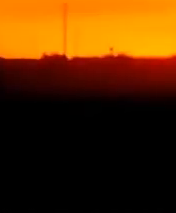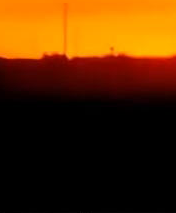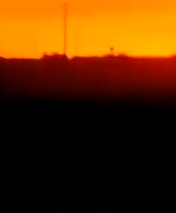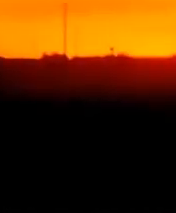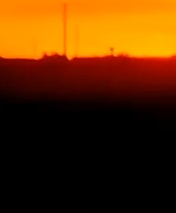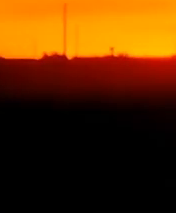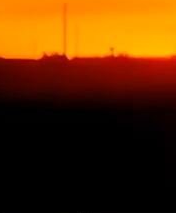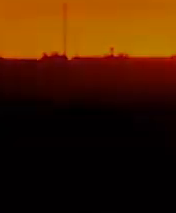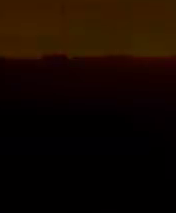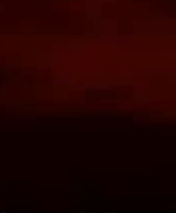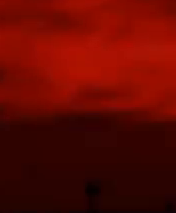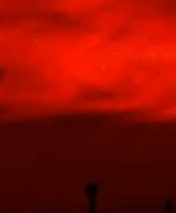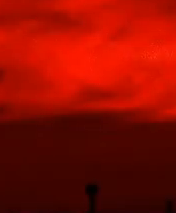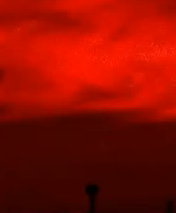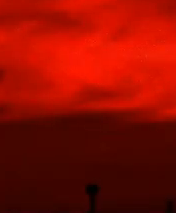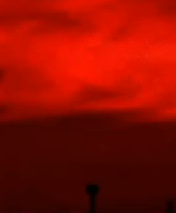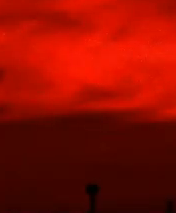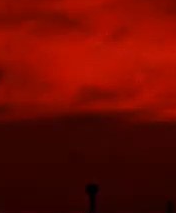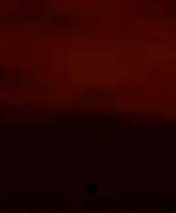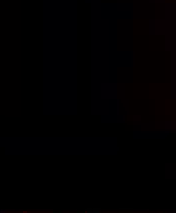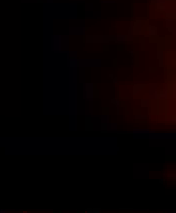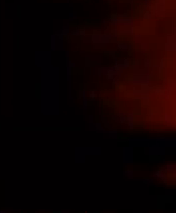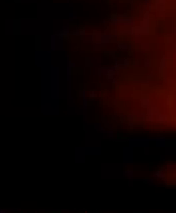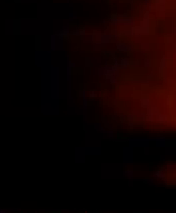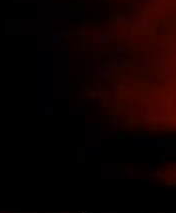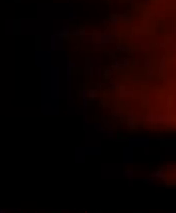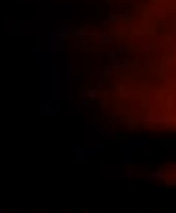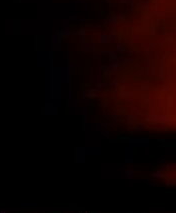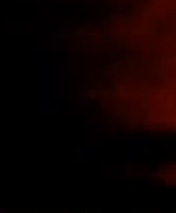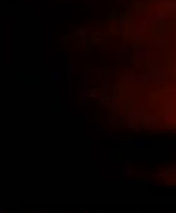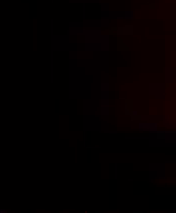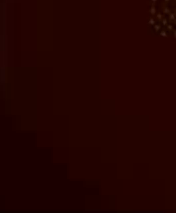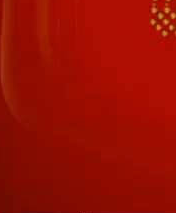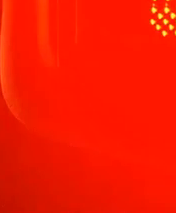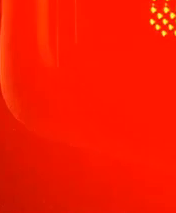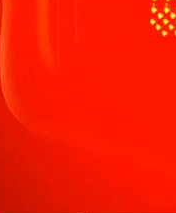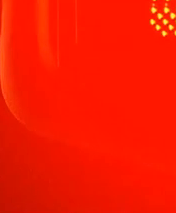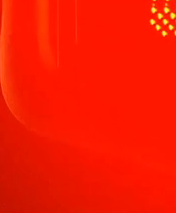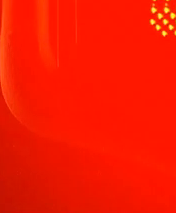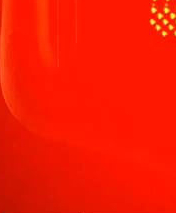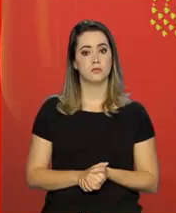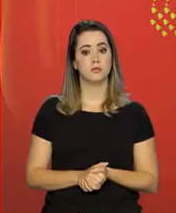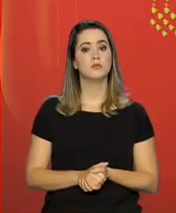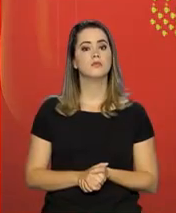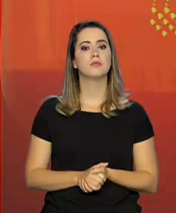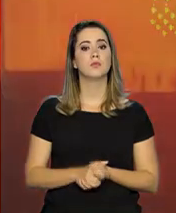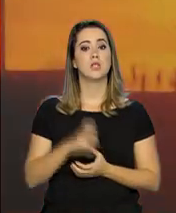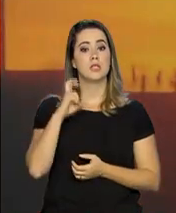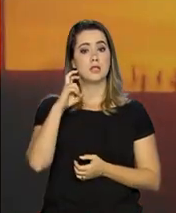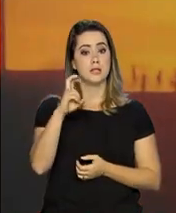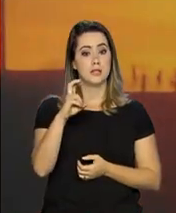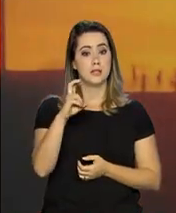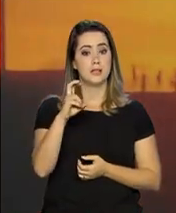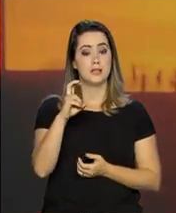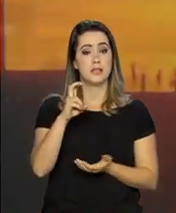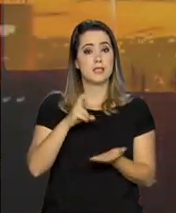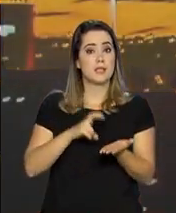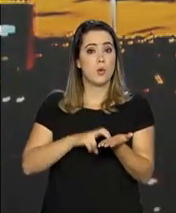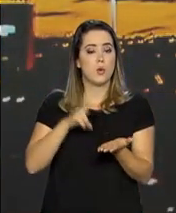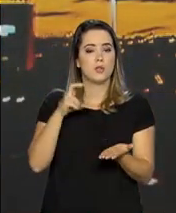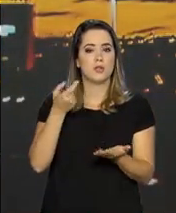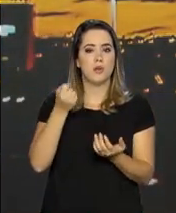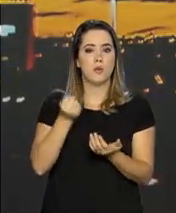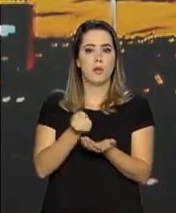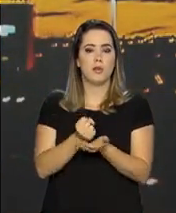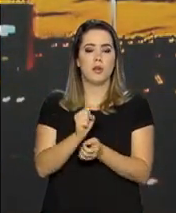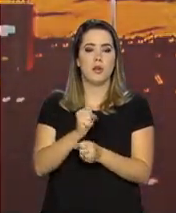Às 5 5h52, o sol surge no